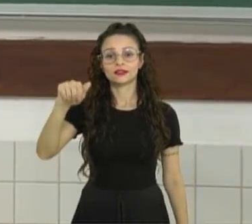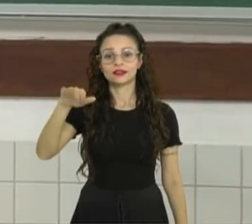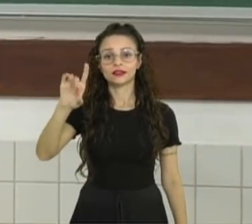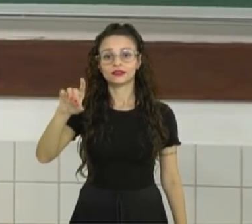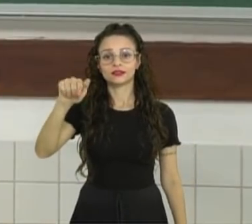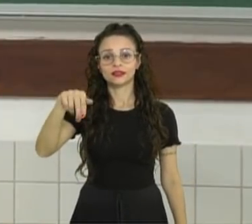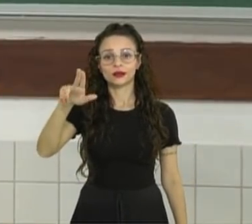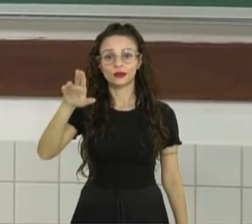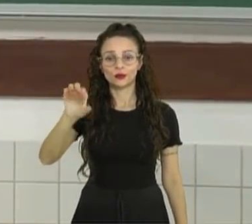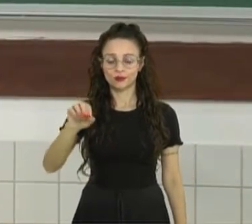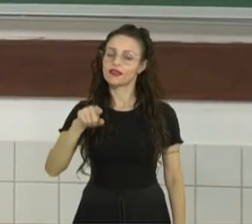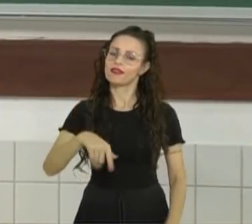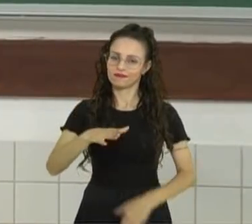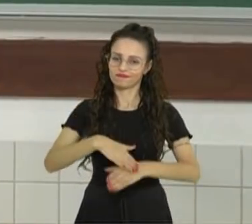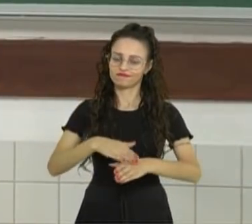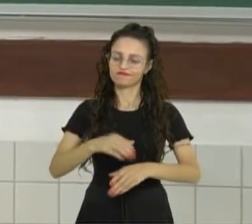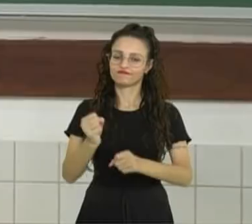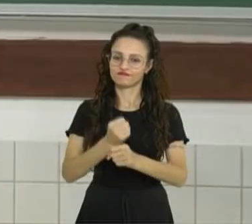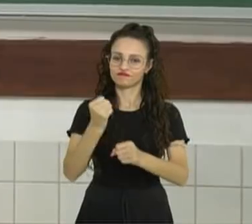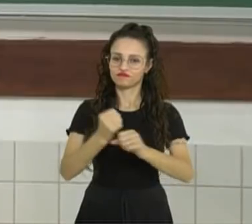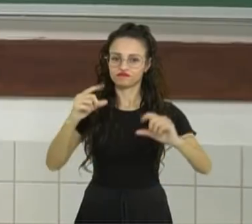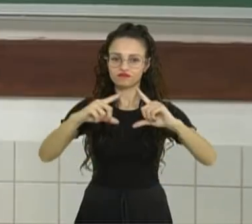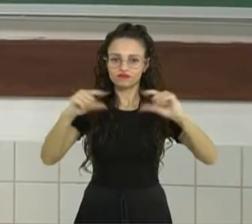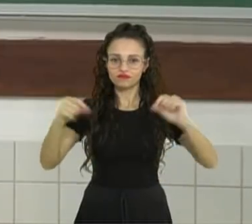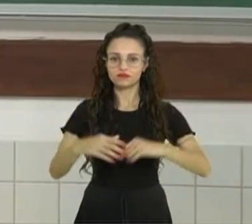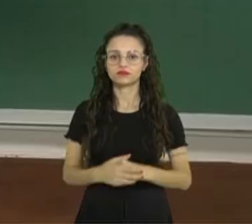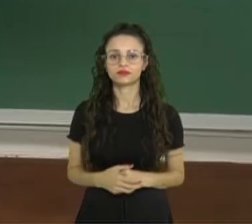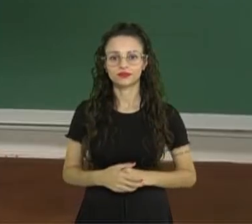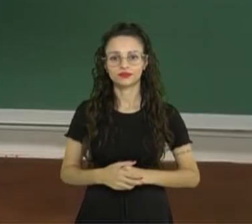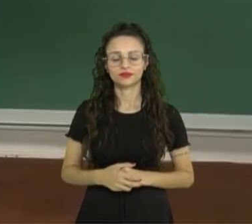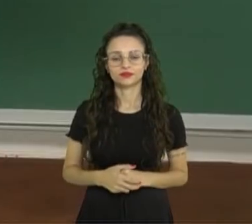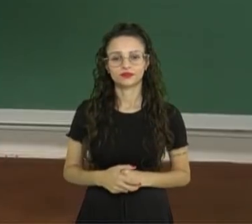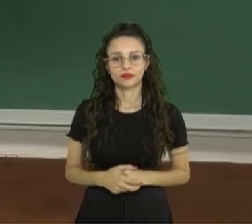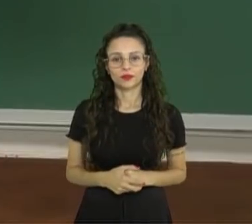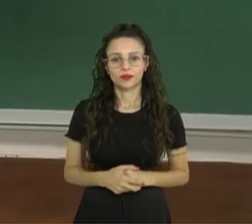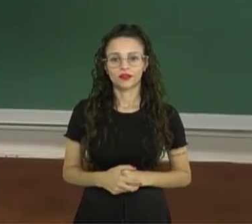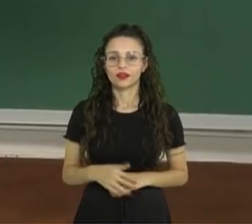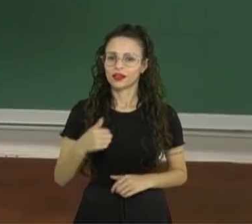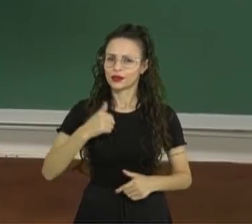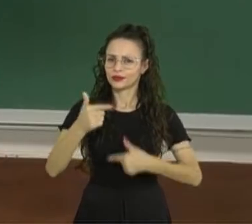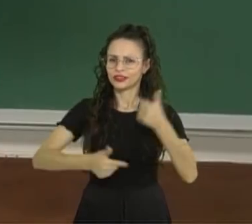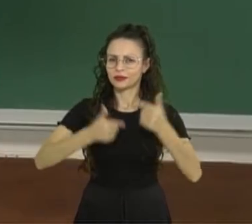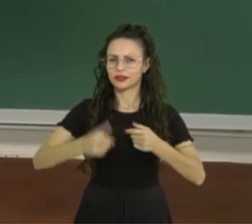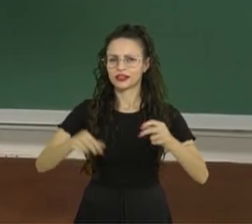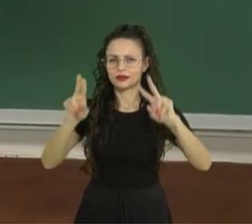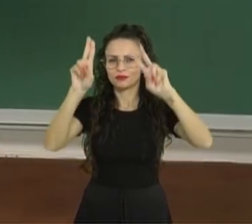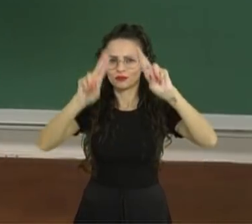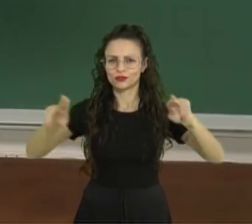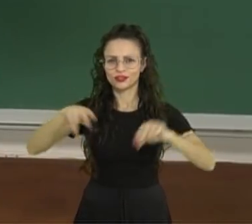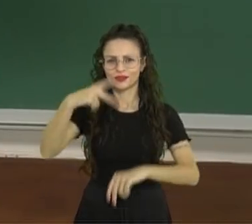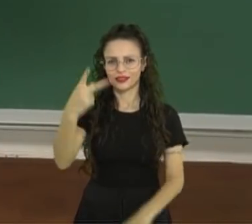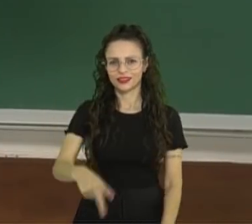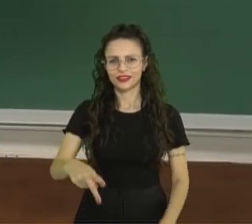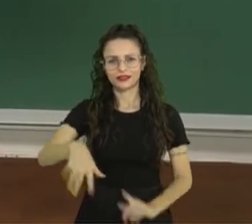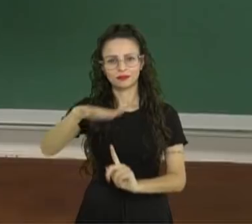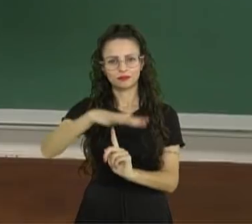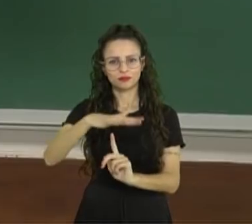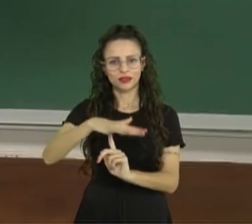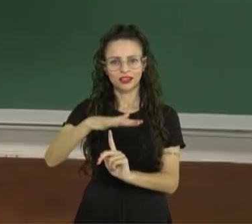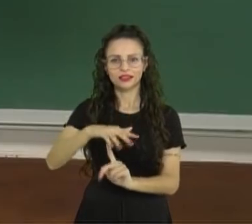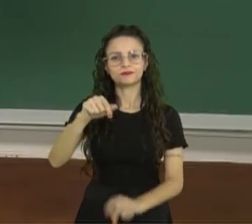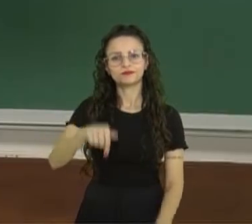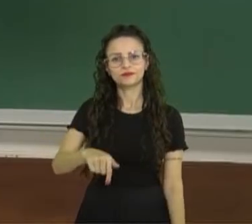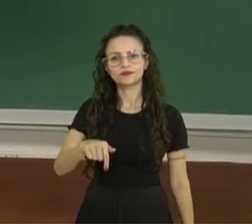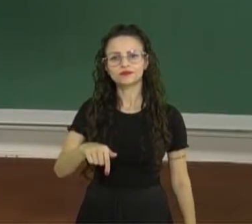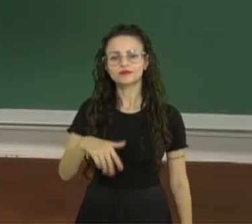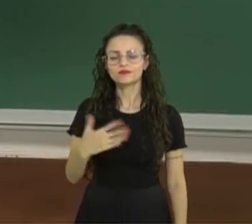trabalharam na construção de Brasília. Quando eu trabalhei no museu aqui do Paraná, um dos museus bem atuantes do